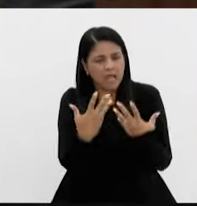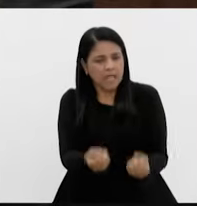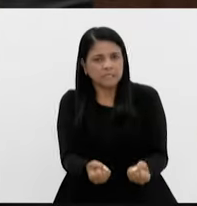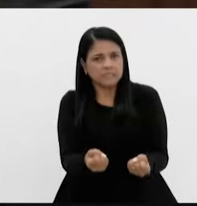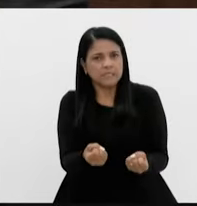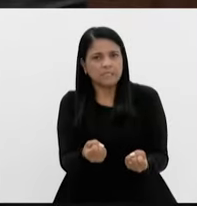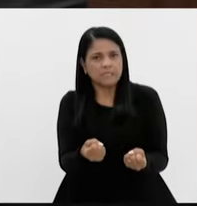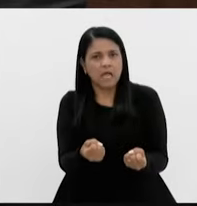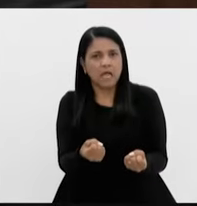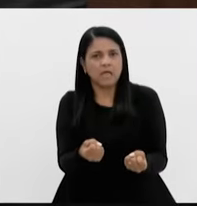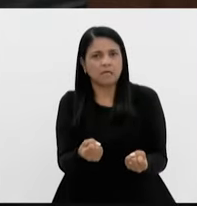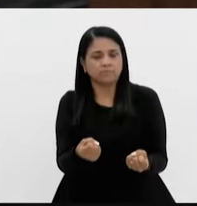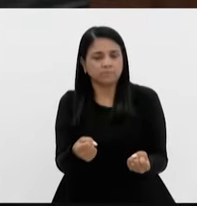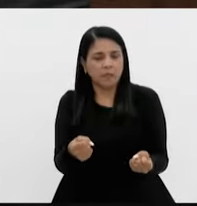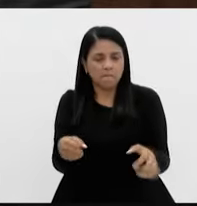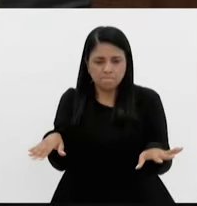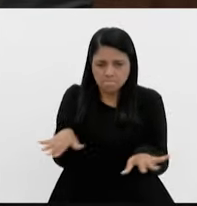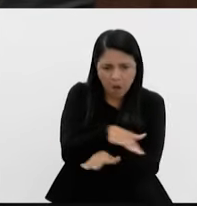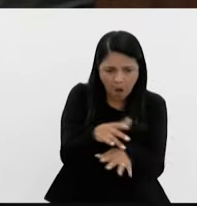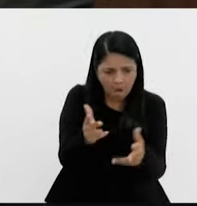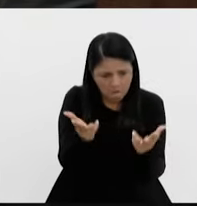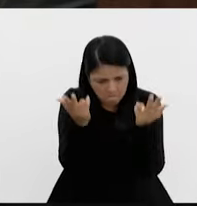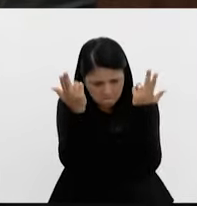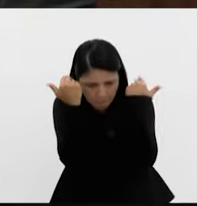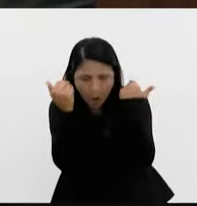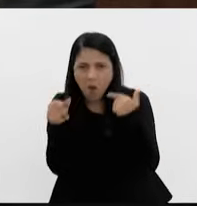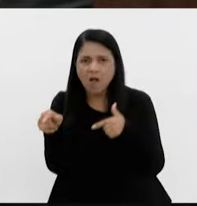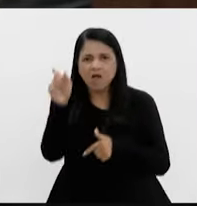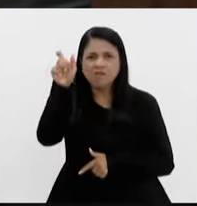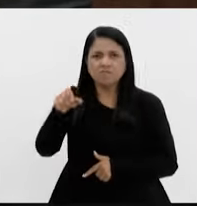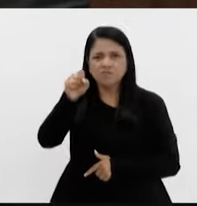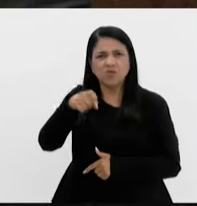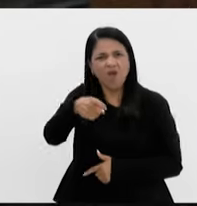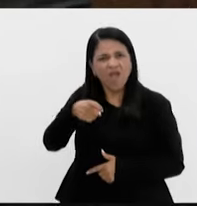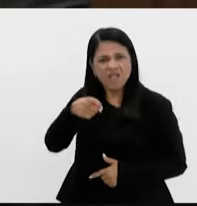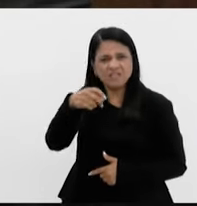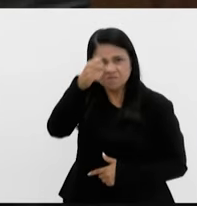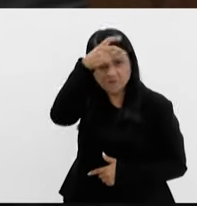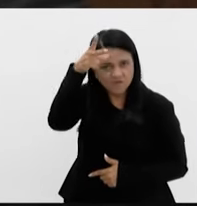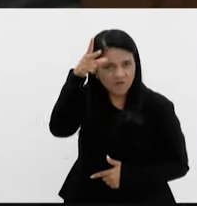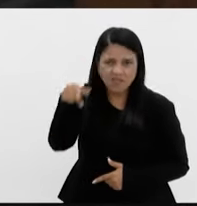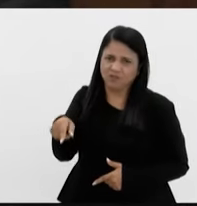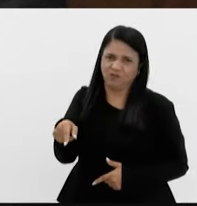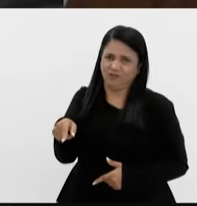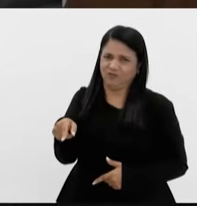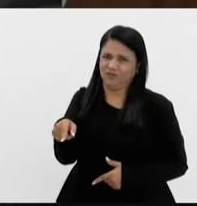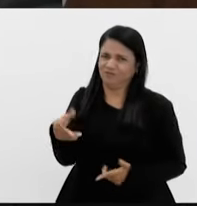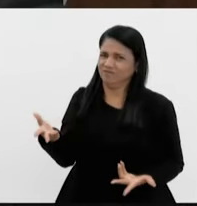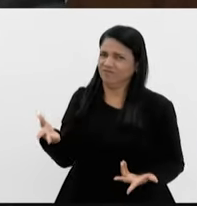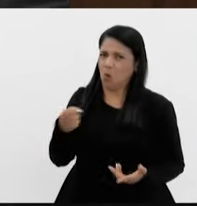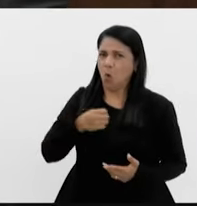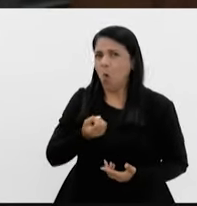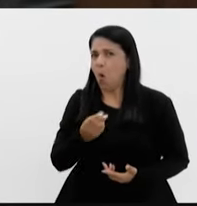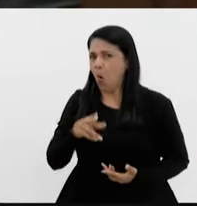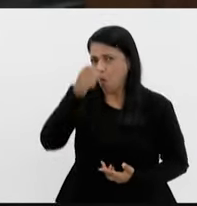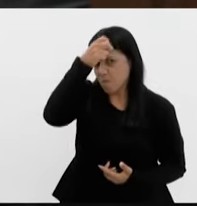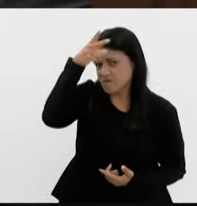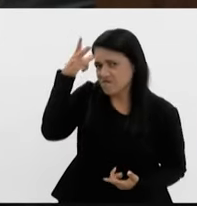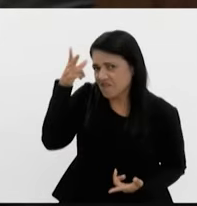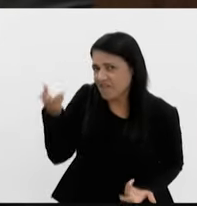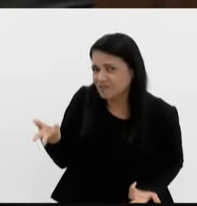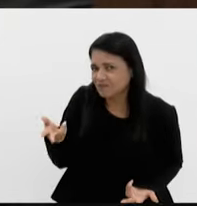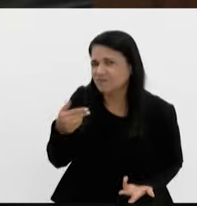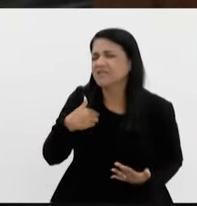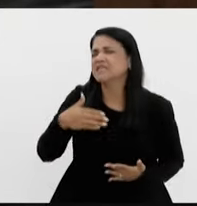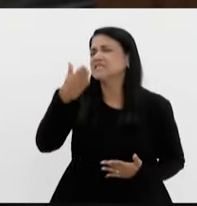aviltado por um elemento daquele na realidade o bom policial como Major sabe exatamente quem é o criminoso